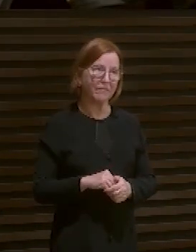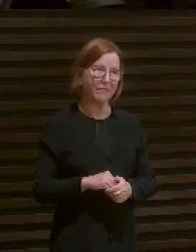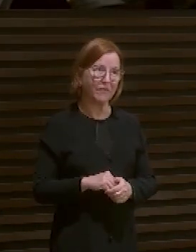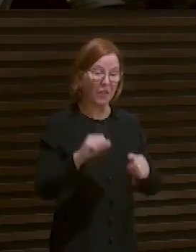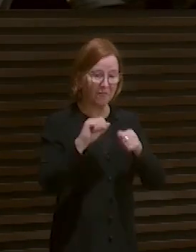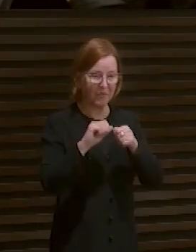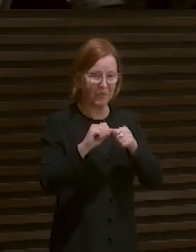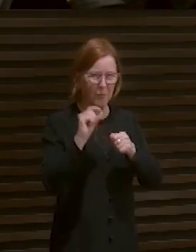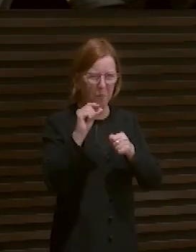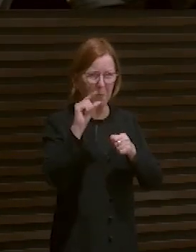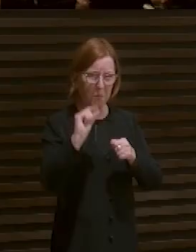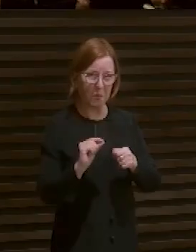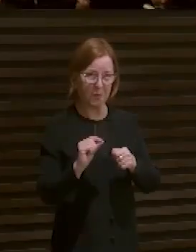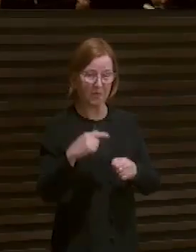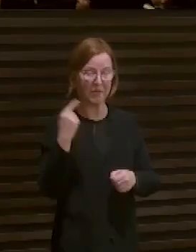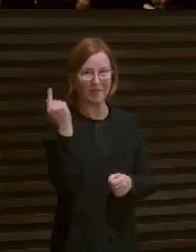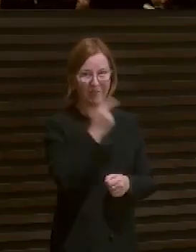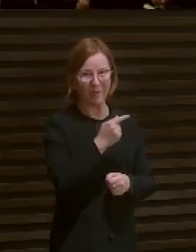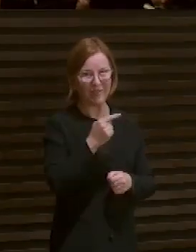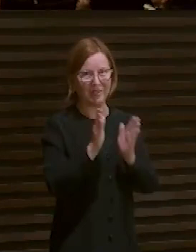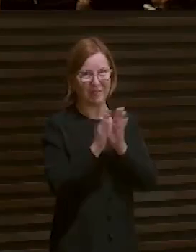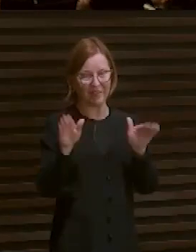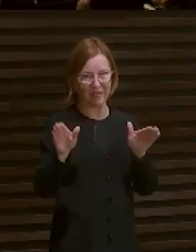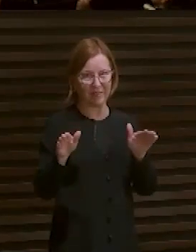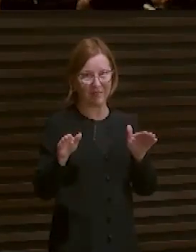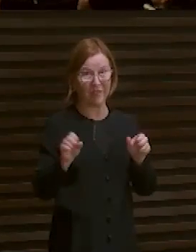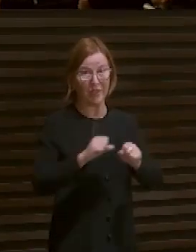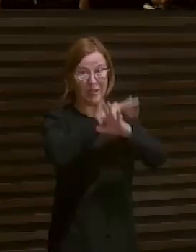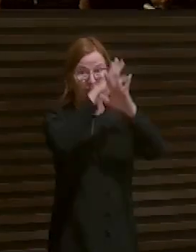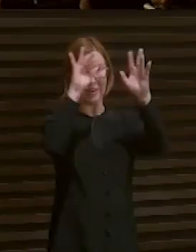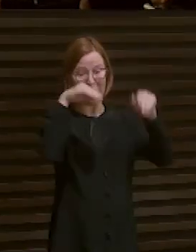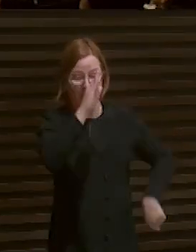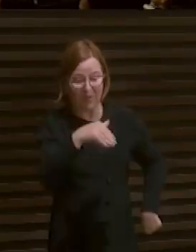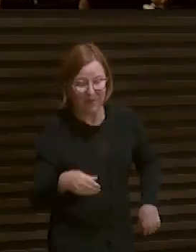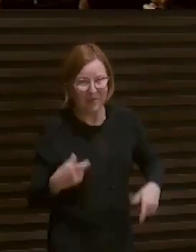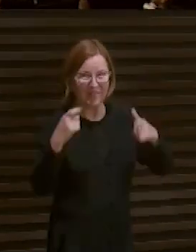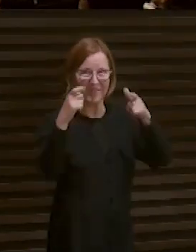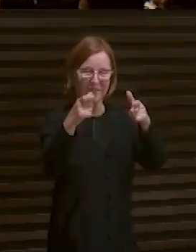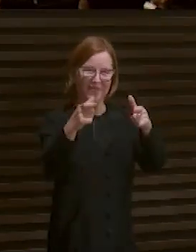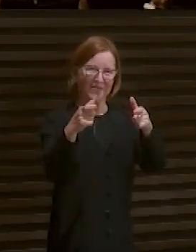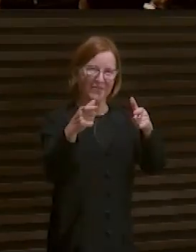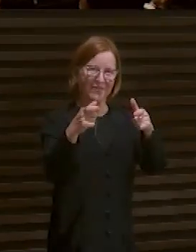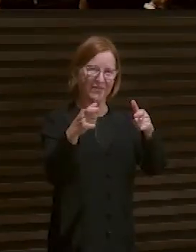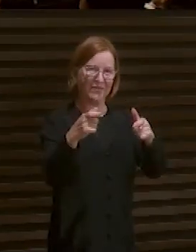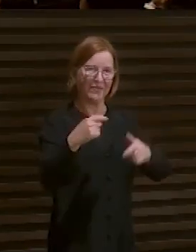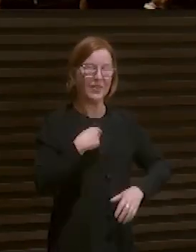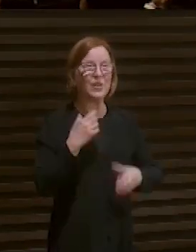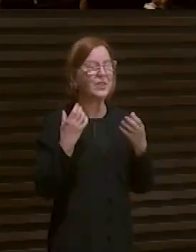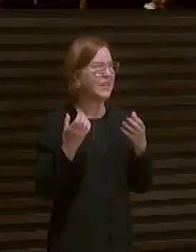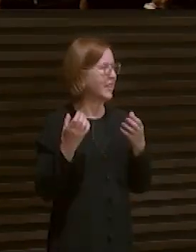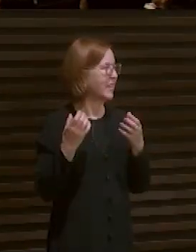Fizeste um pouco menor do que os anjos. De glória e de honra o coroaste. Eu queria arranjar